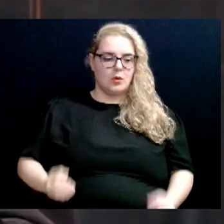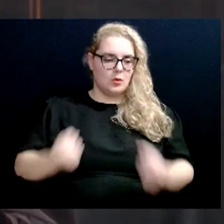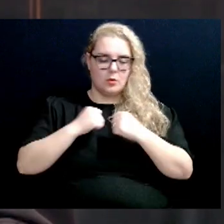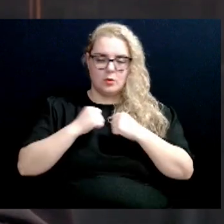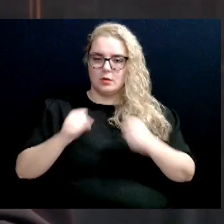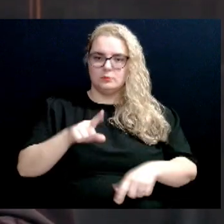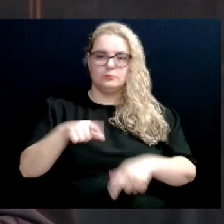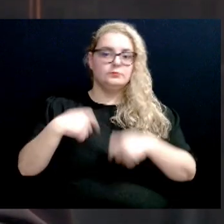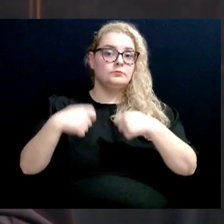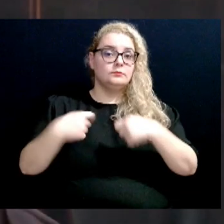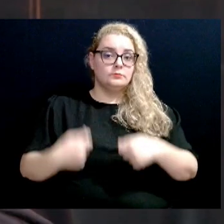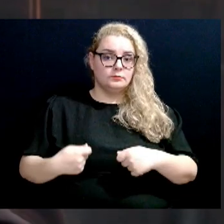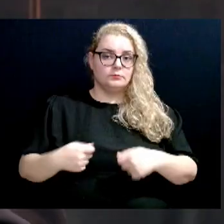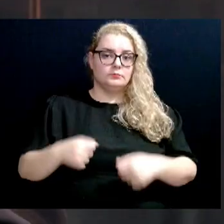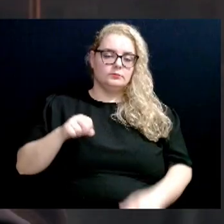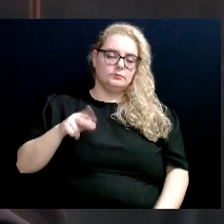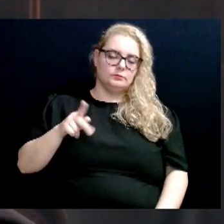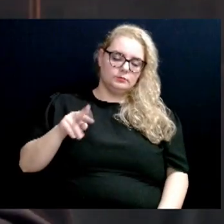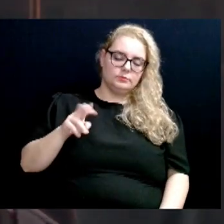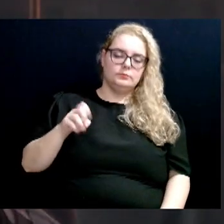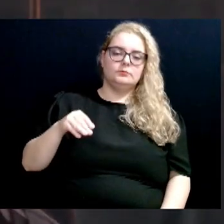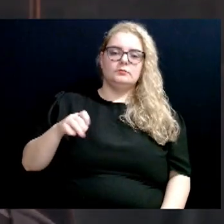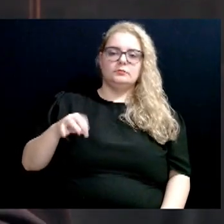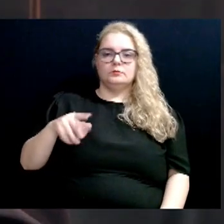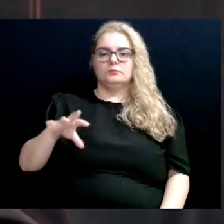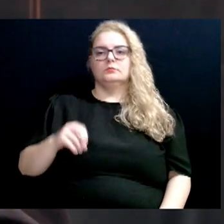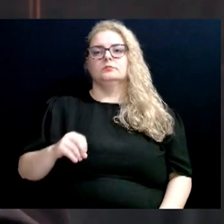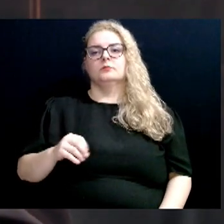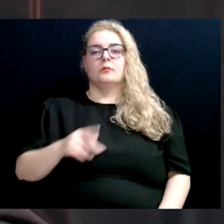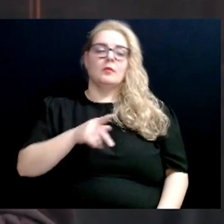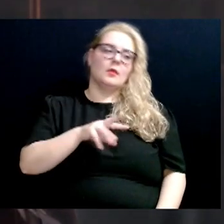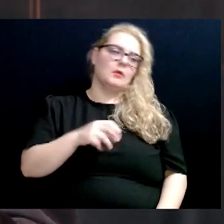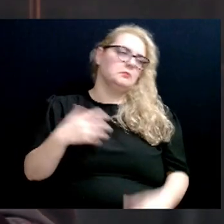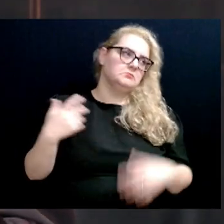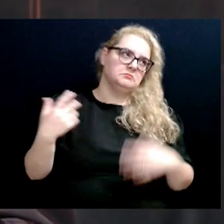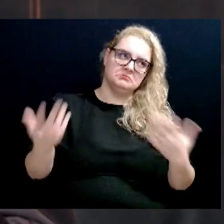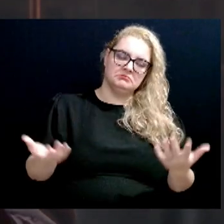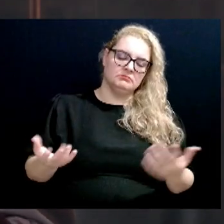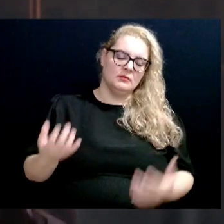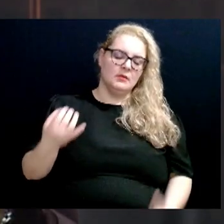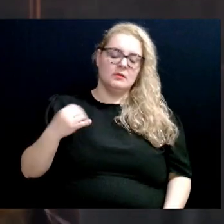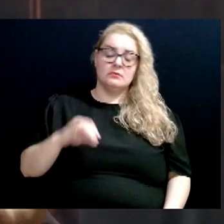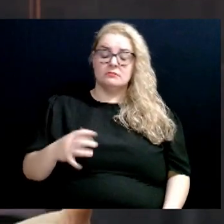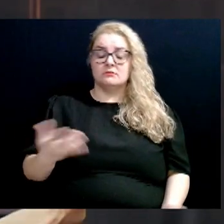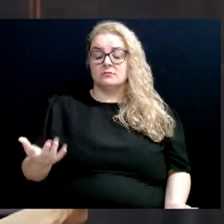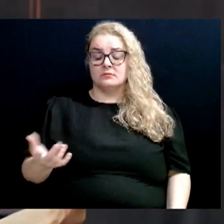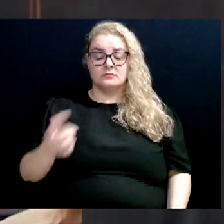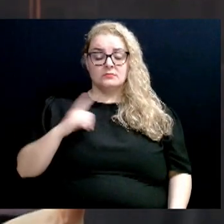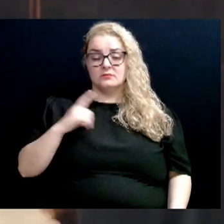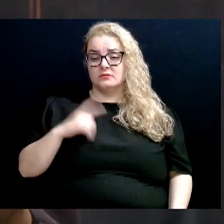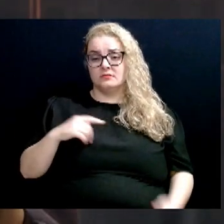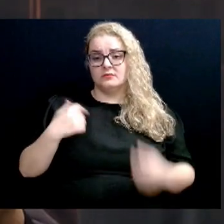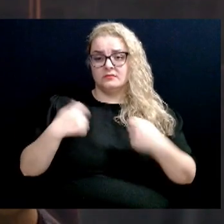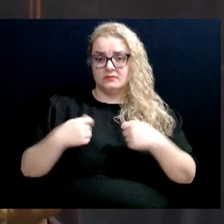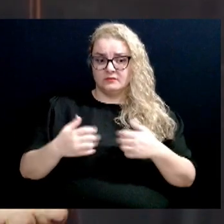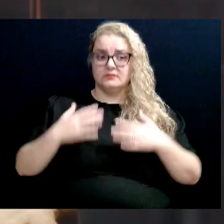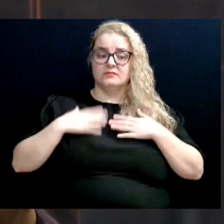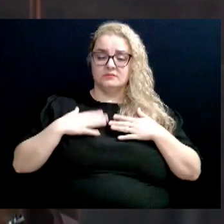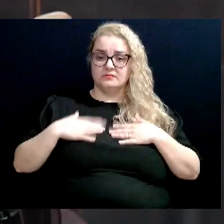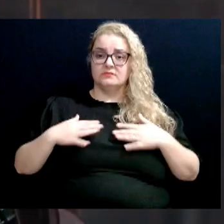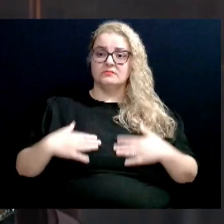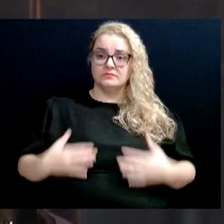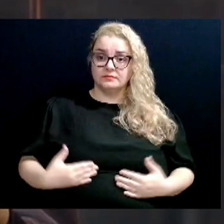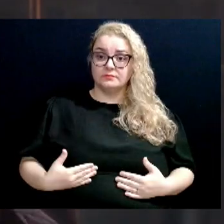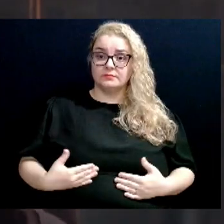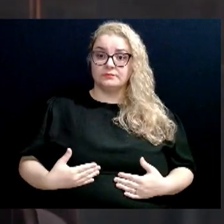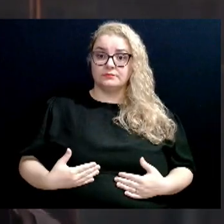uma suplementação pré, não é? A não ser que a pessoa realmente tenha essa necessidade física e, mais uma